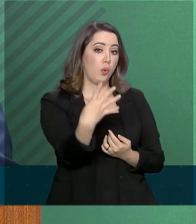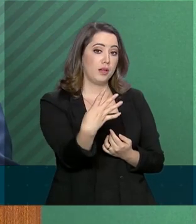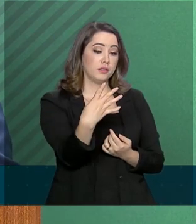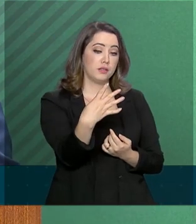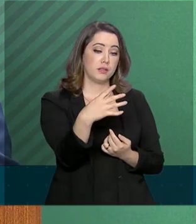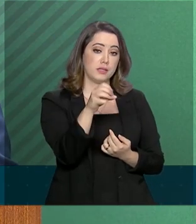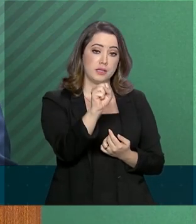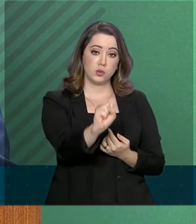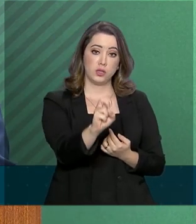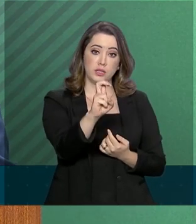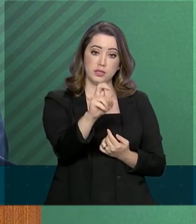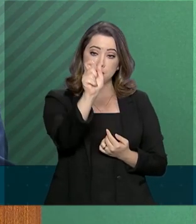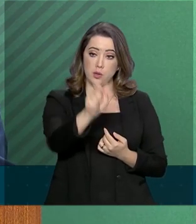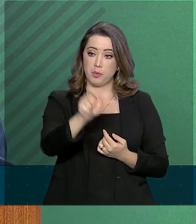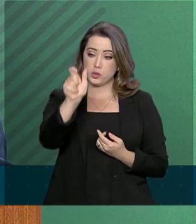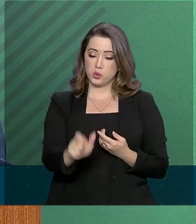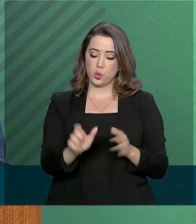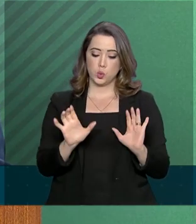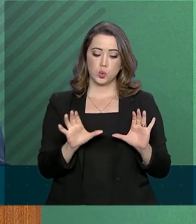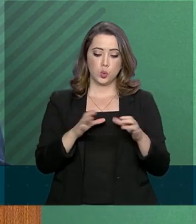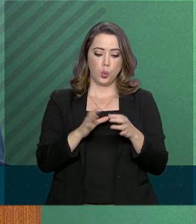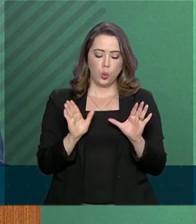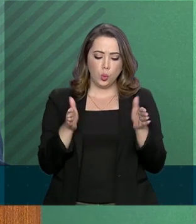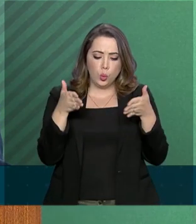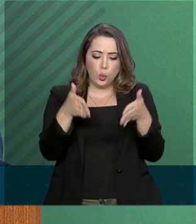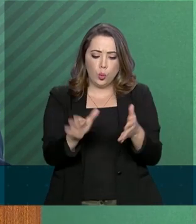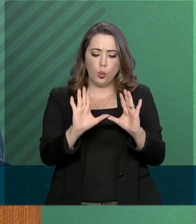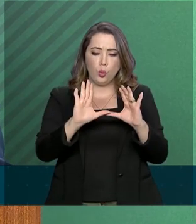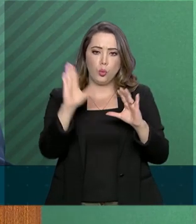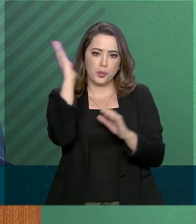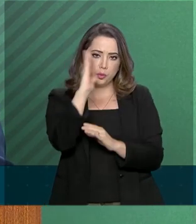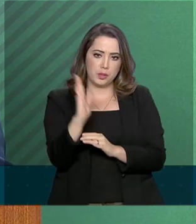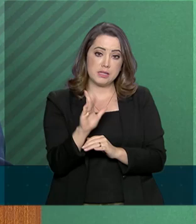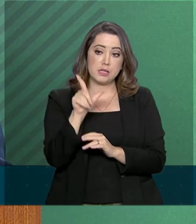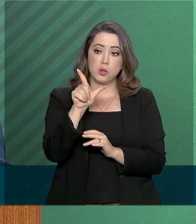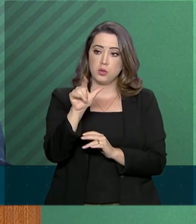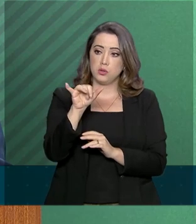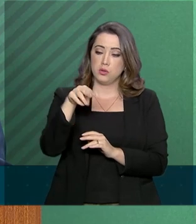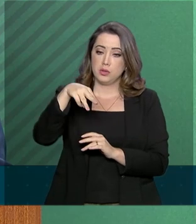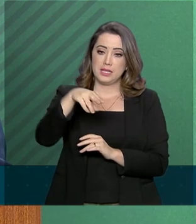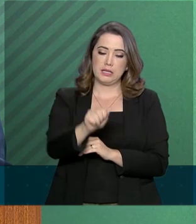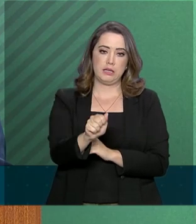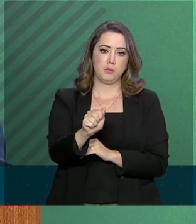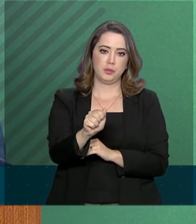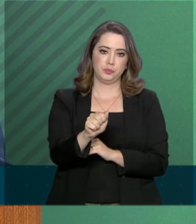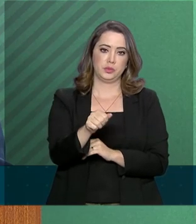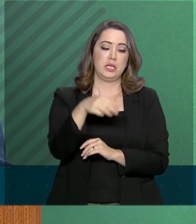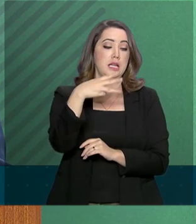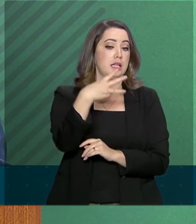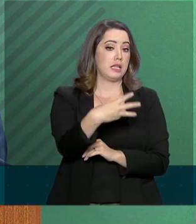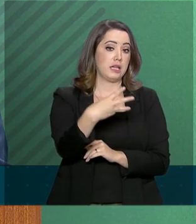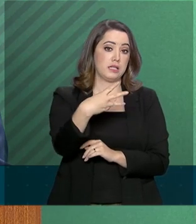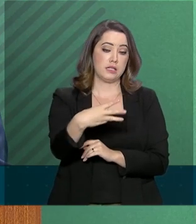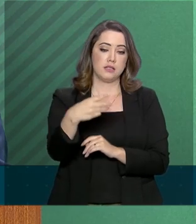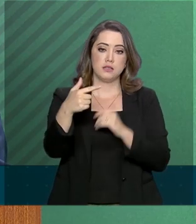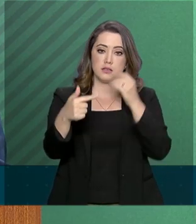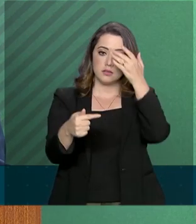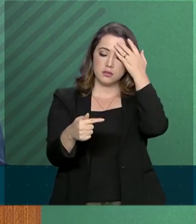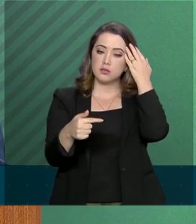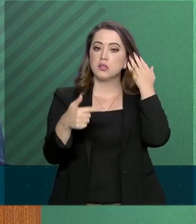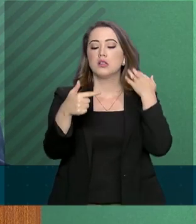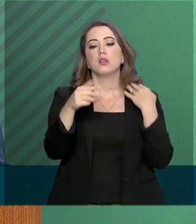atletas que fizeram parte da delegação brasileira em lima 337 ou seja